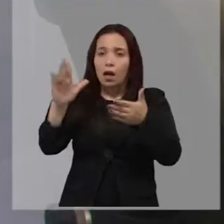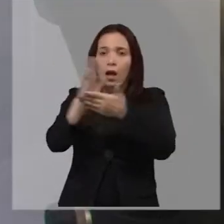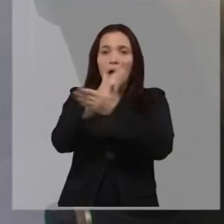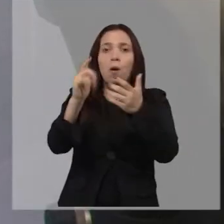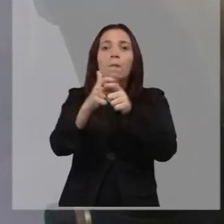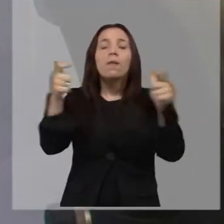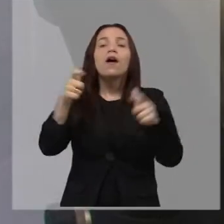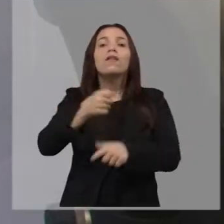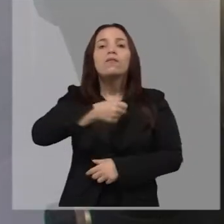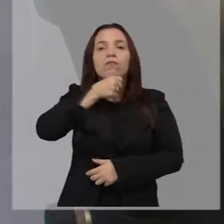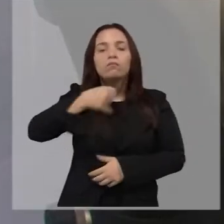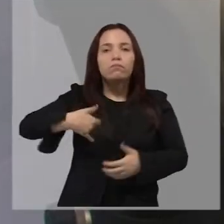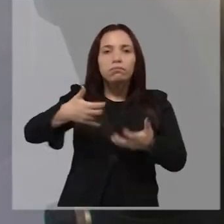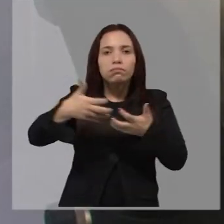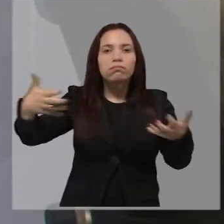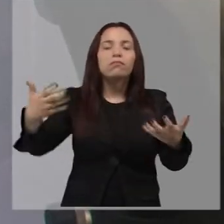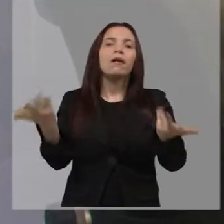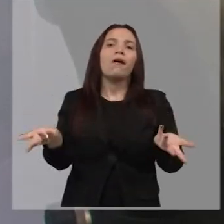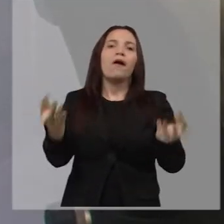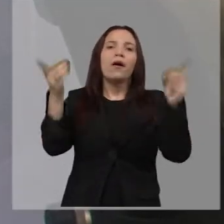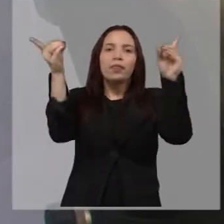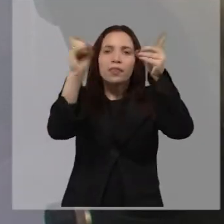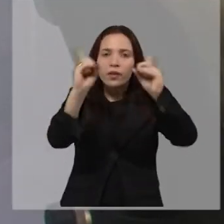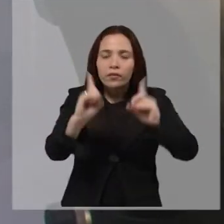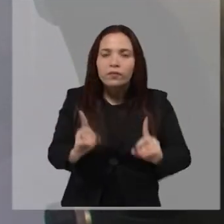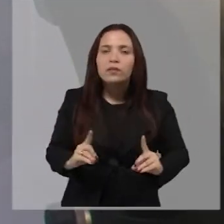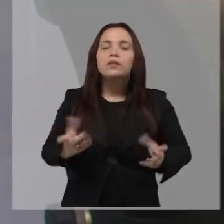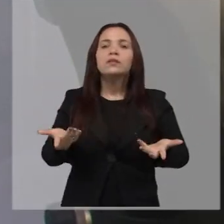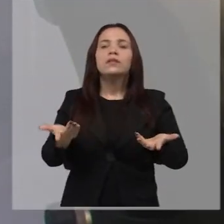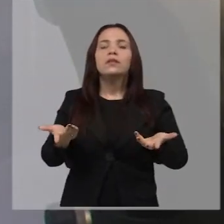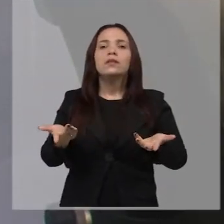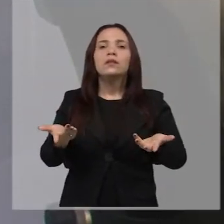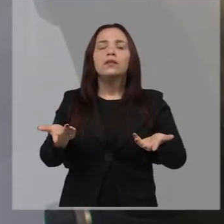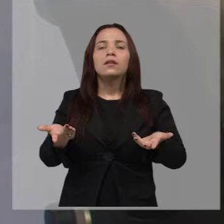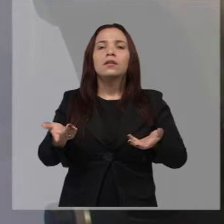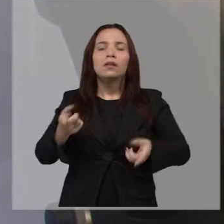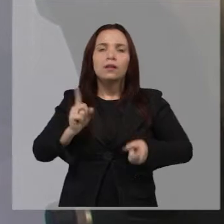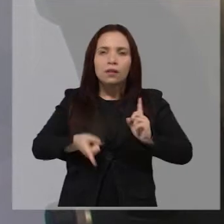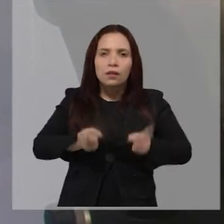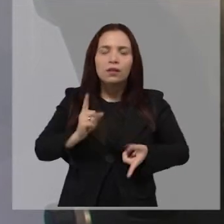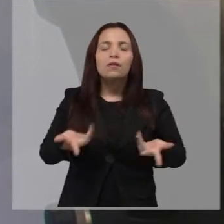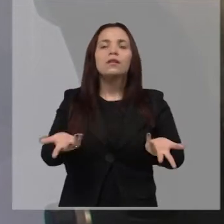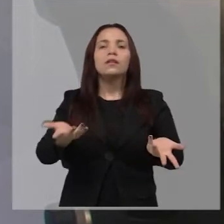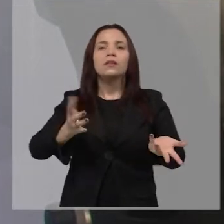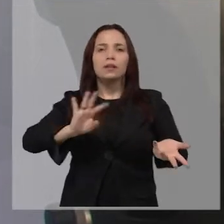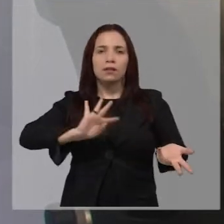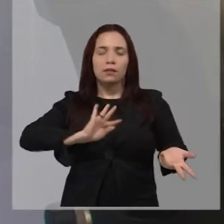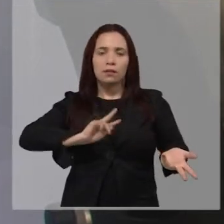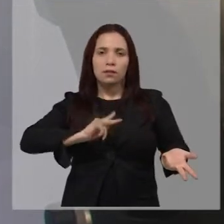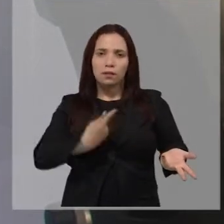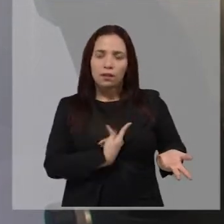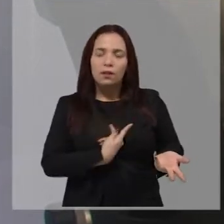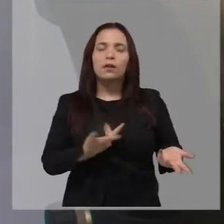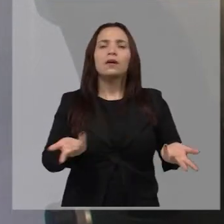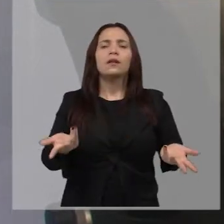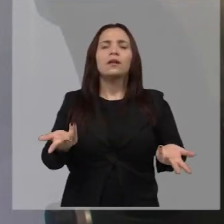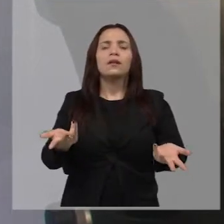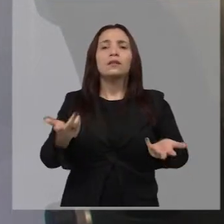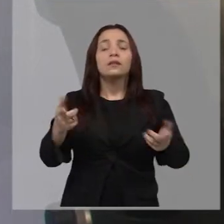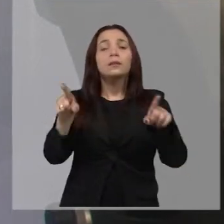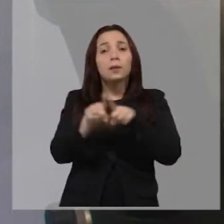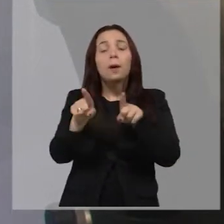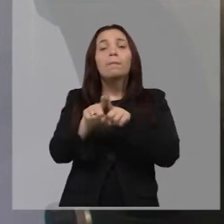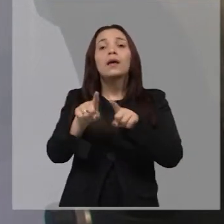idosas, presos idosos, deficientes, os travestis e transexuais, bissexuais e os presos pela Lei Maria da